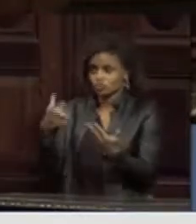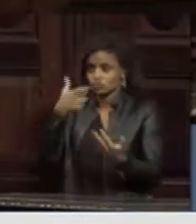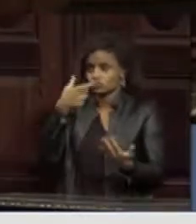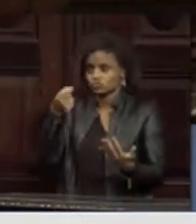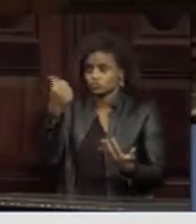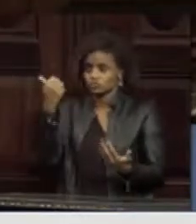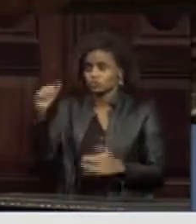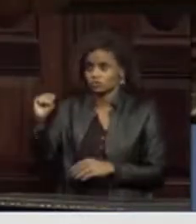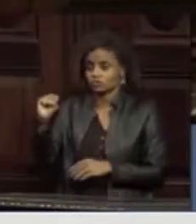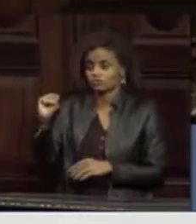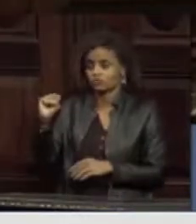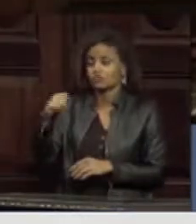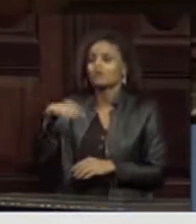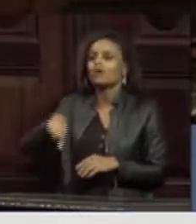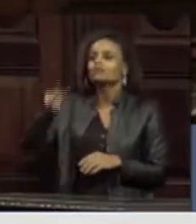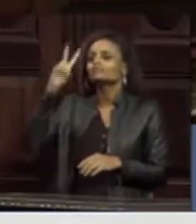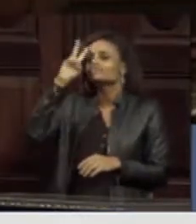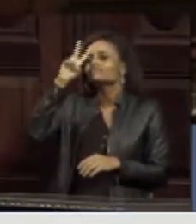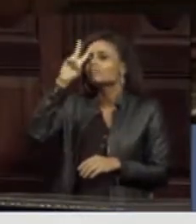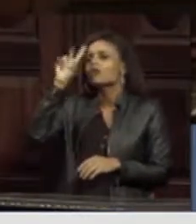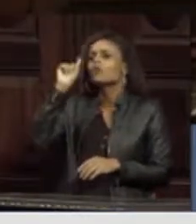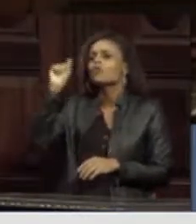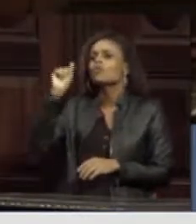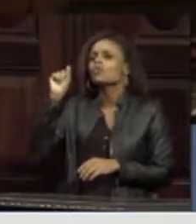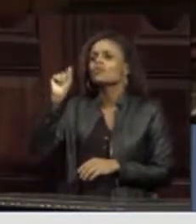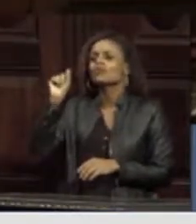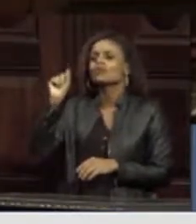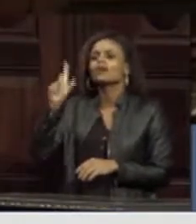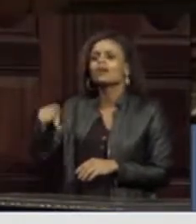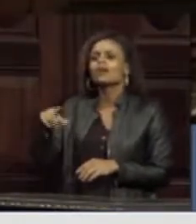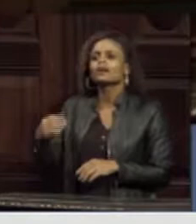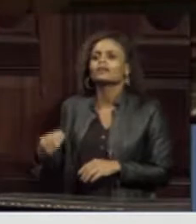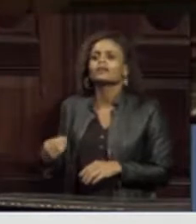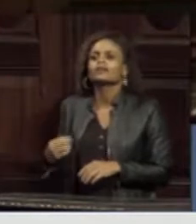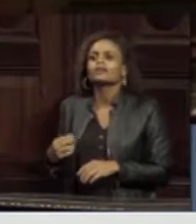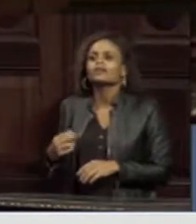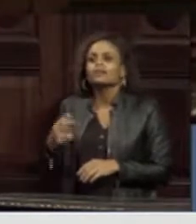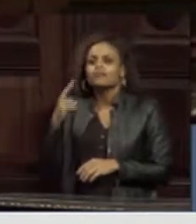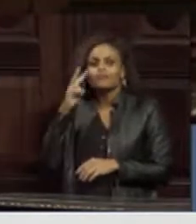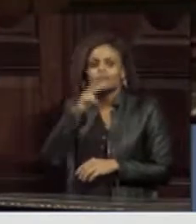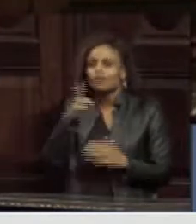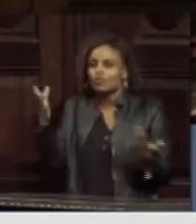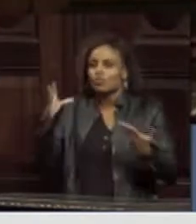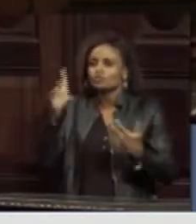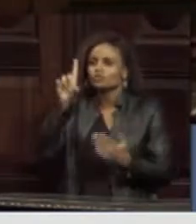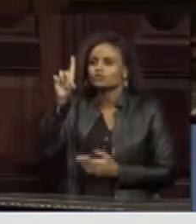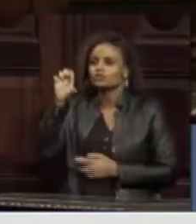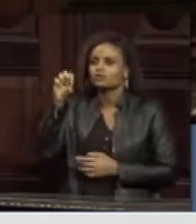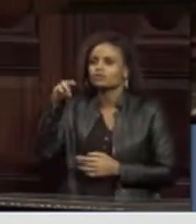imaginávamos que, ao viver essa democracia